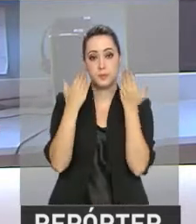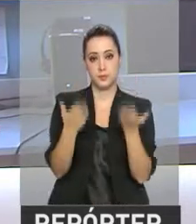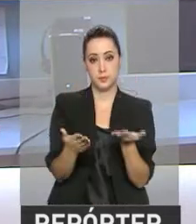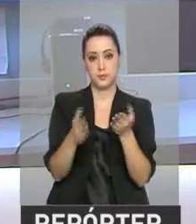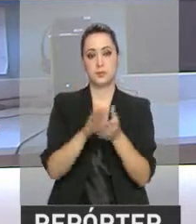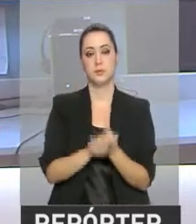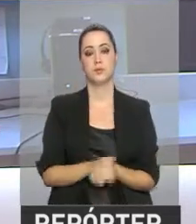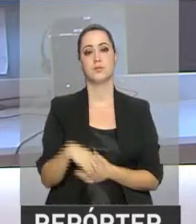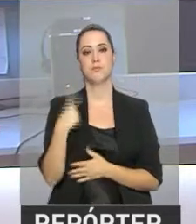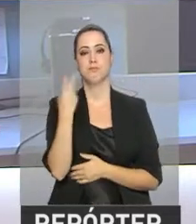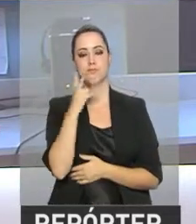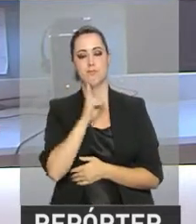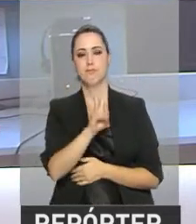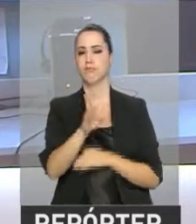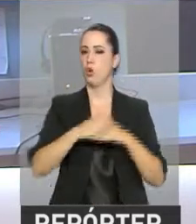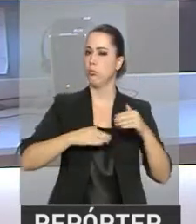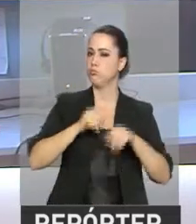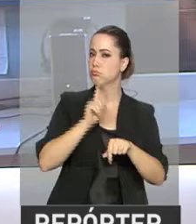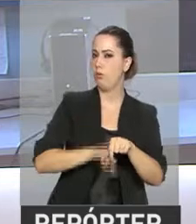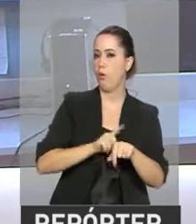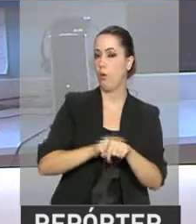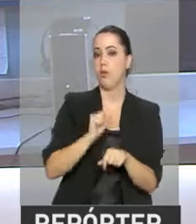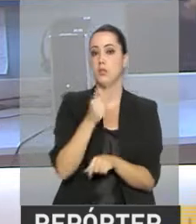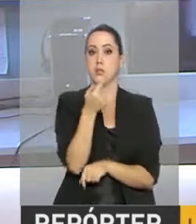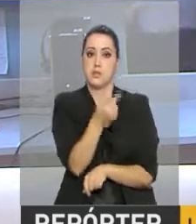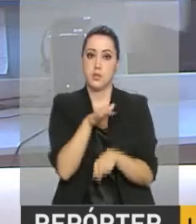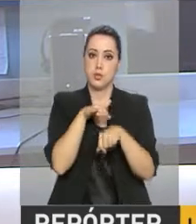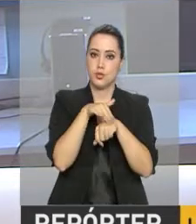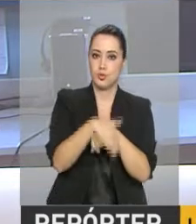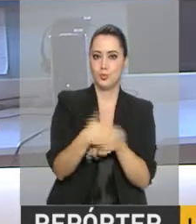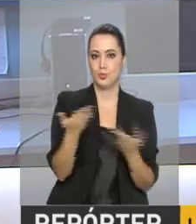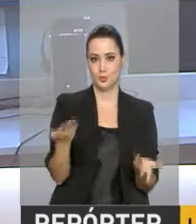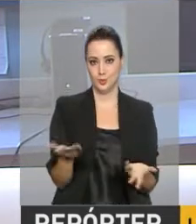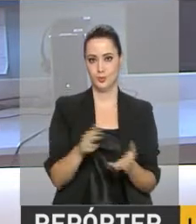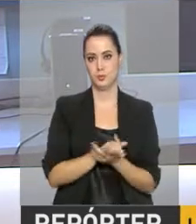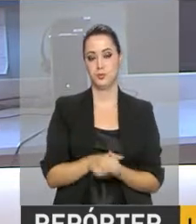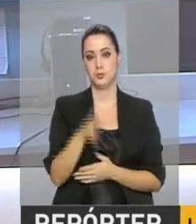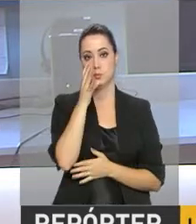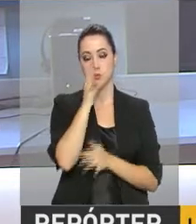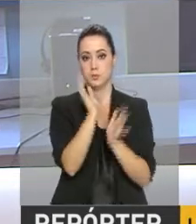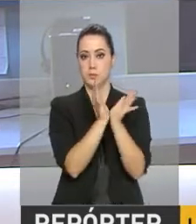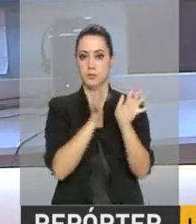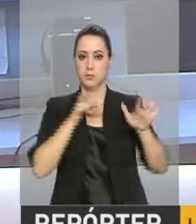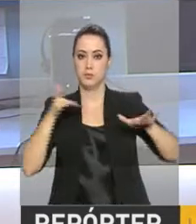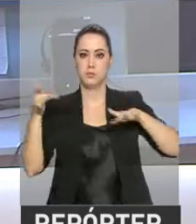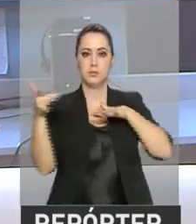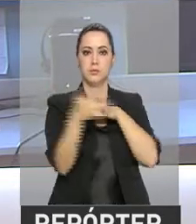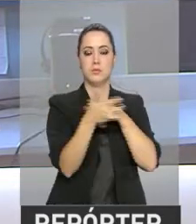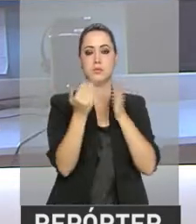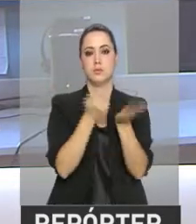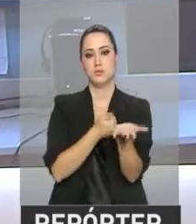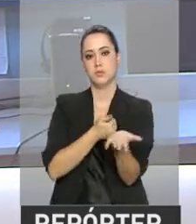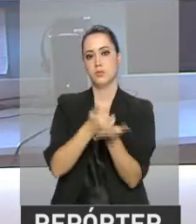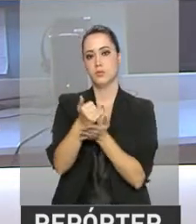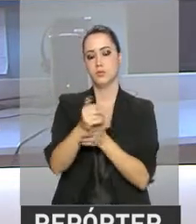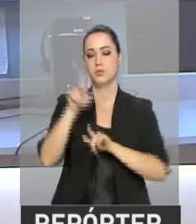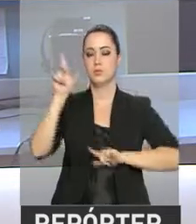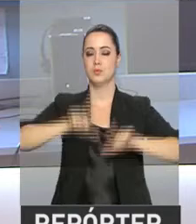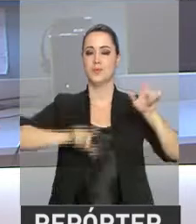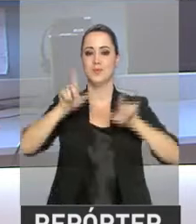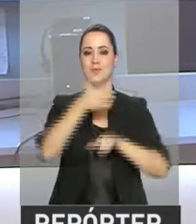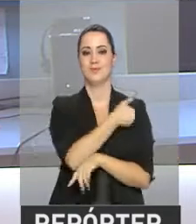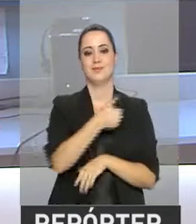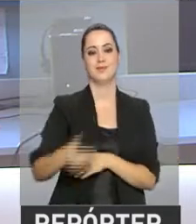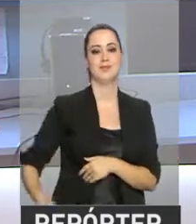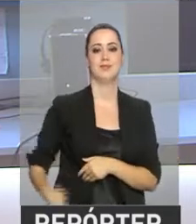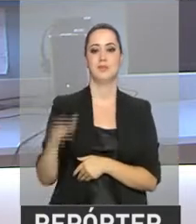nbr nos vemos a qualquer momento daqui a pouquinho às sete da noite na próxima edição acompanhe as novidades também pelas nossas redes sociais e continue com